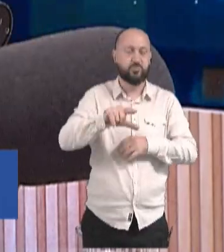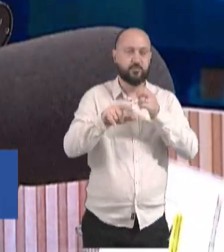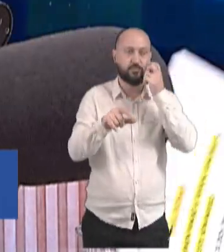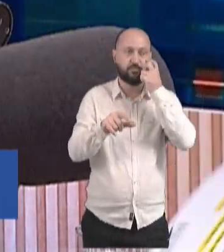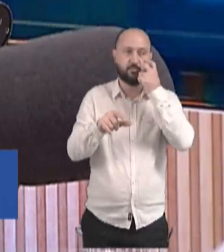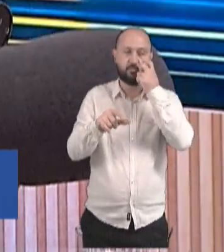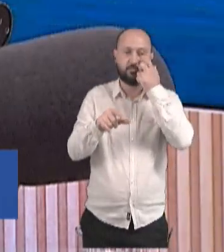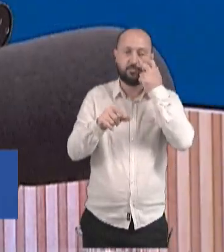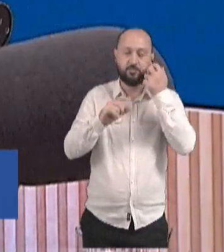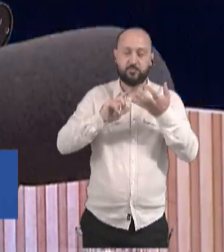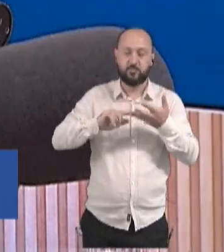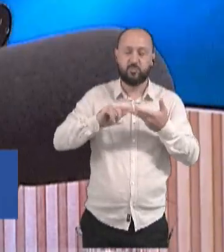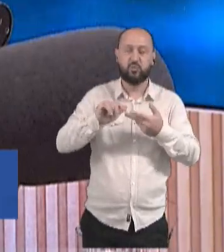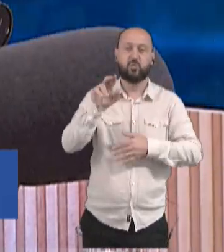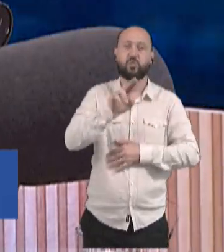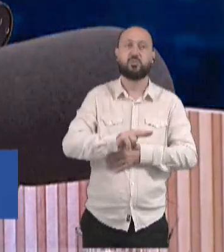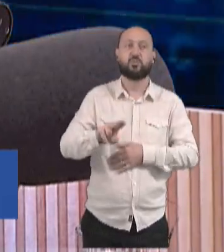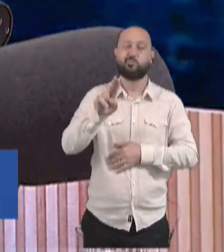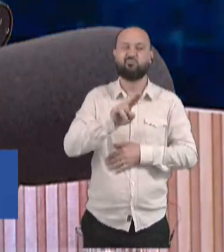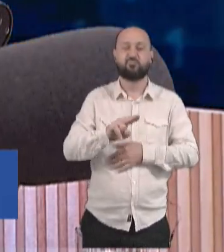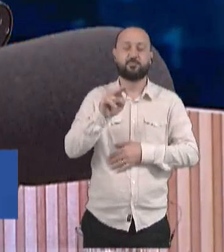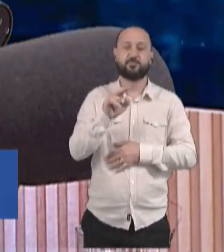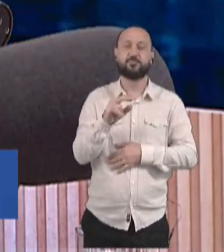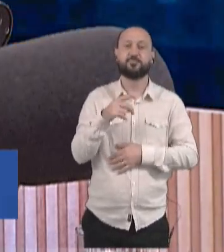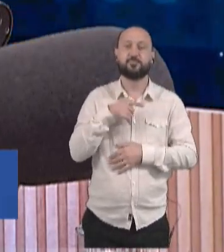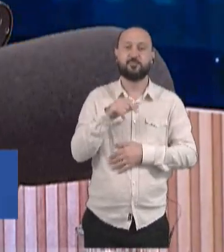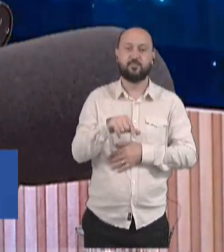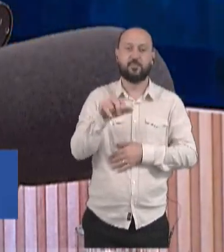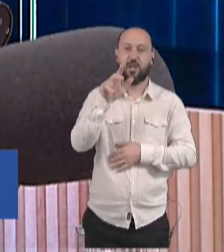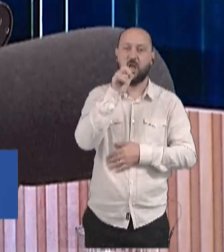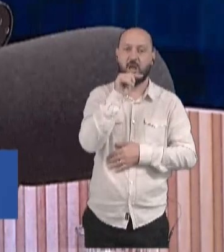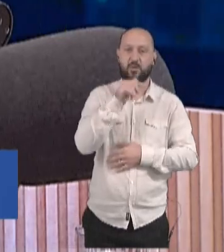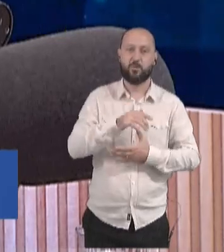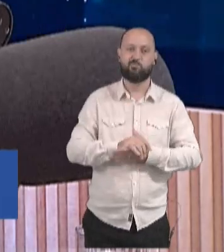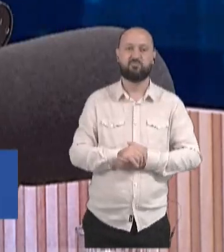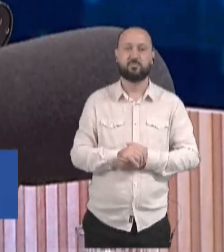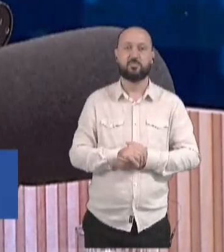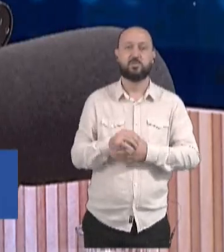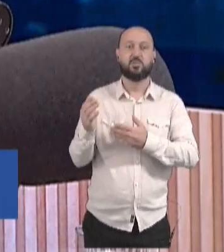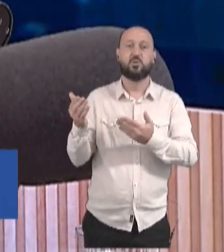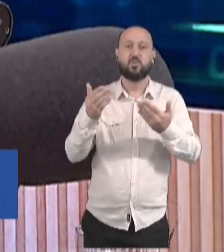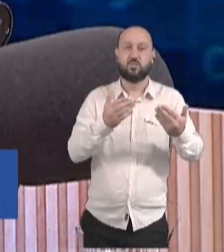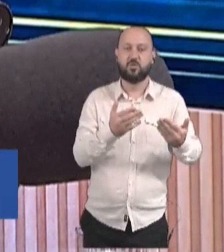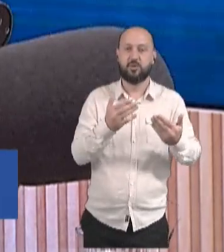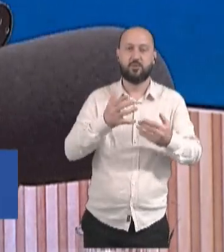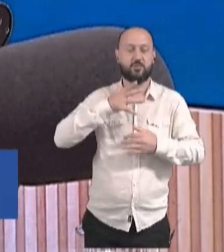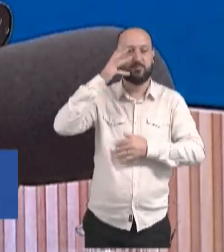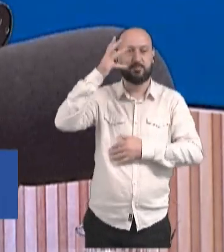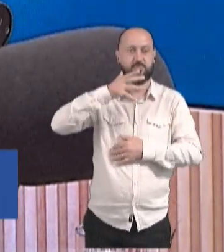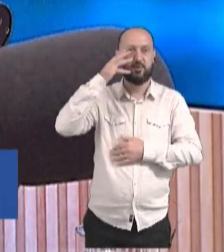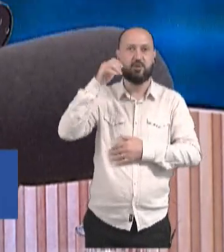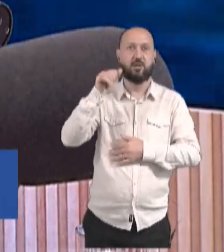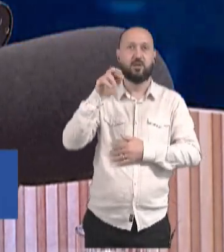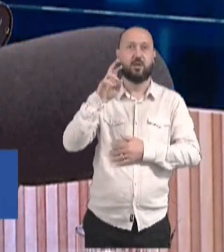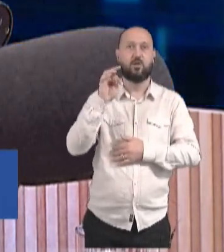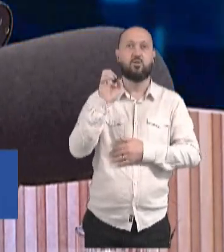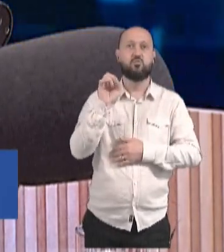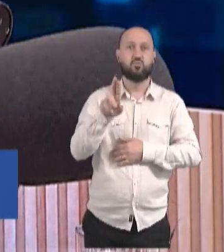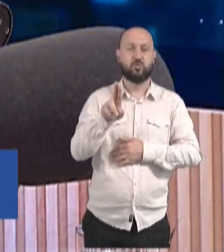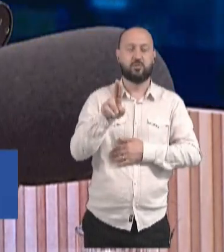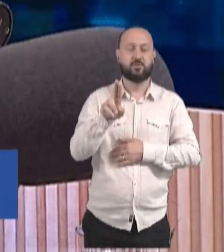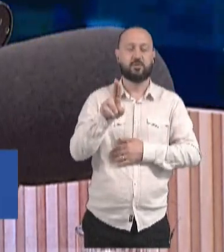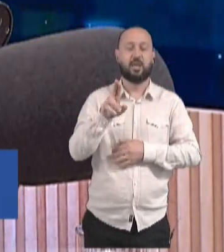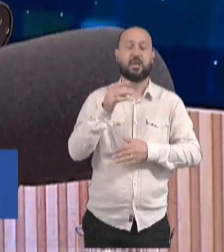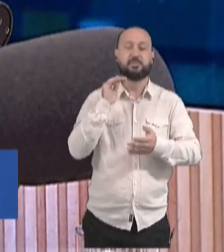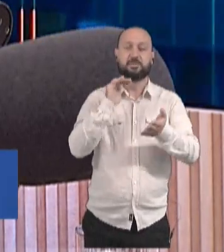Sul e os múltiplos usos da água. O convidado palestrante é Arthur